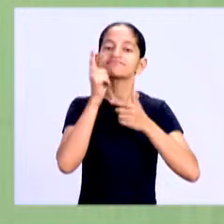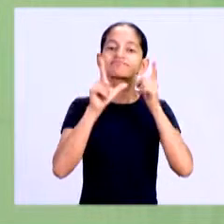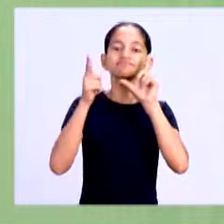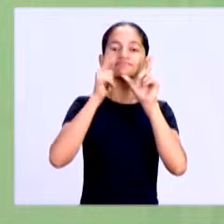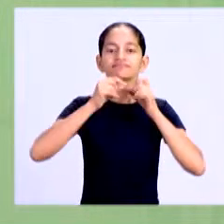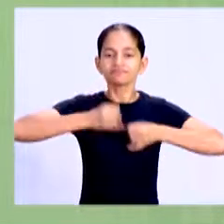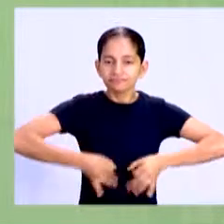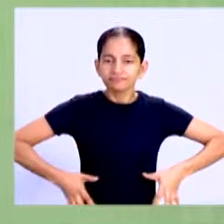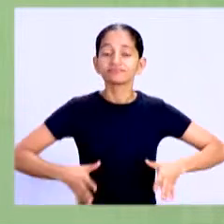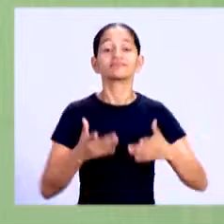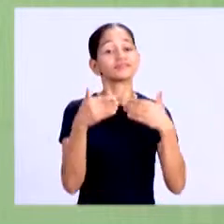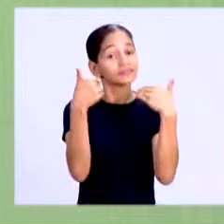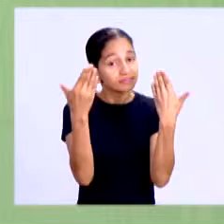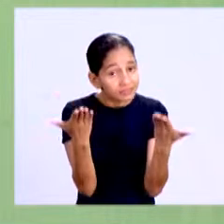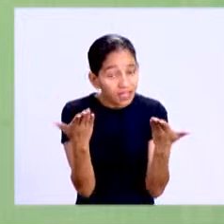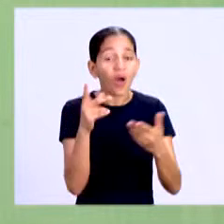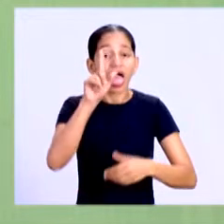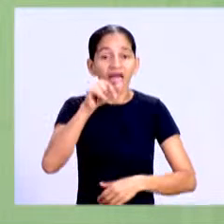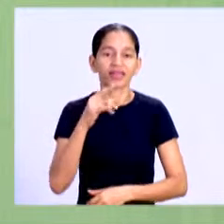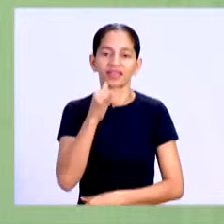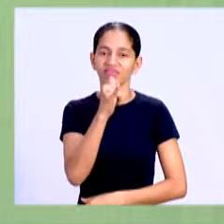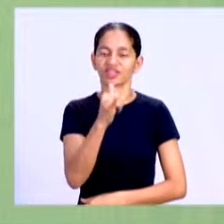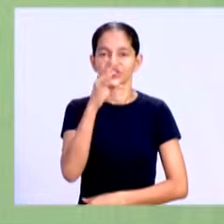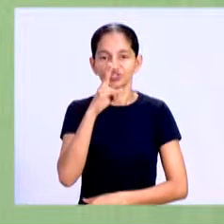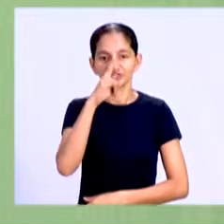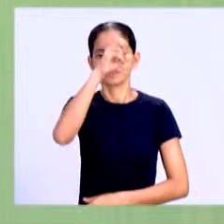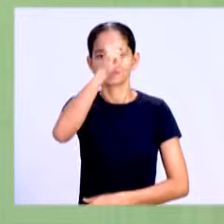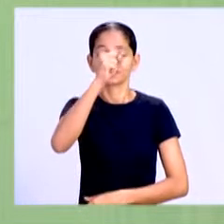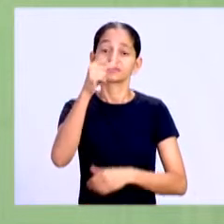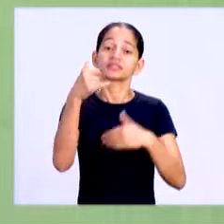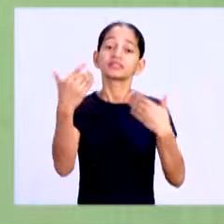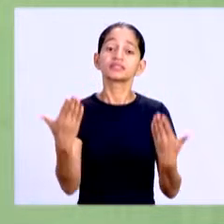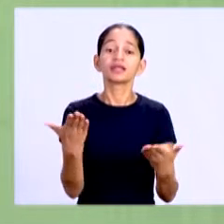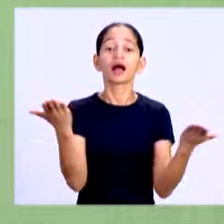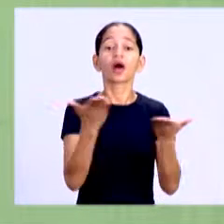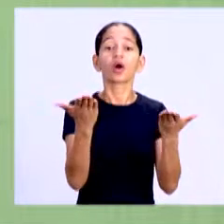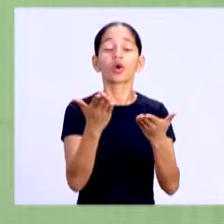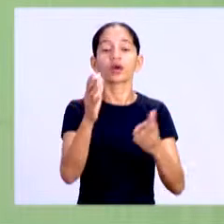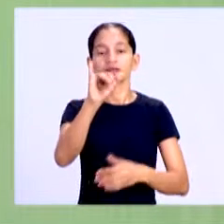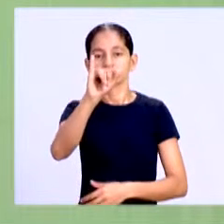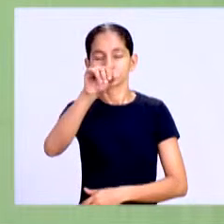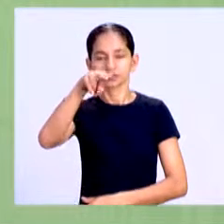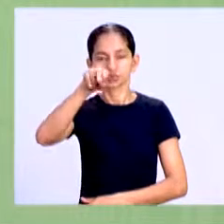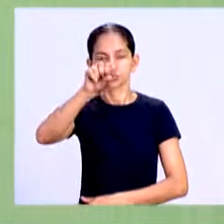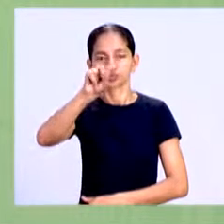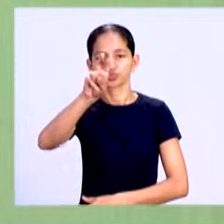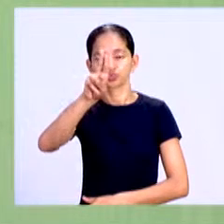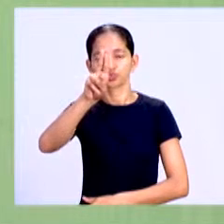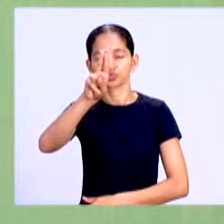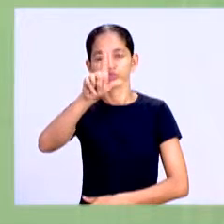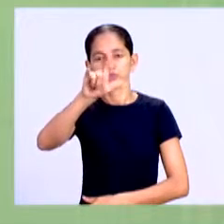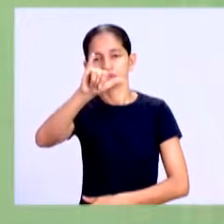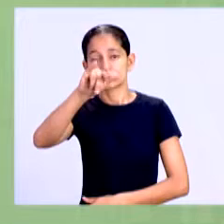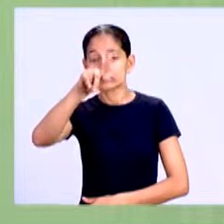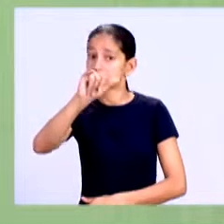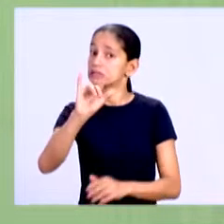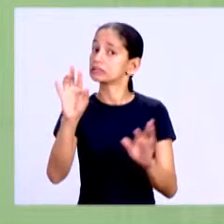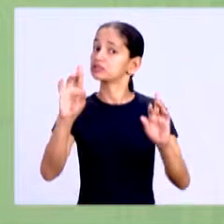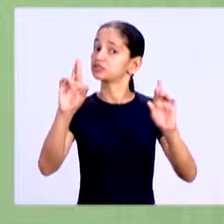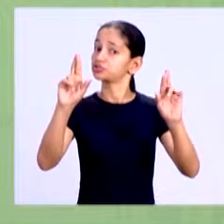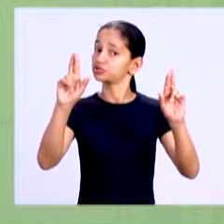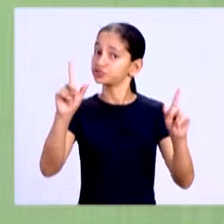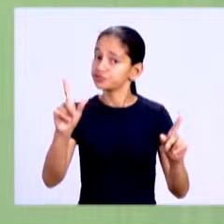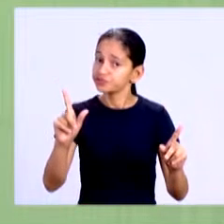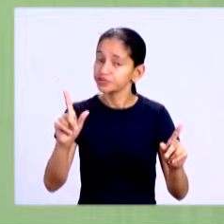células. Então, ela é uma fonte de energia. O que é a insulina? A insulina ela é um hormônio